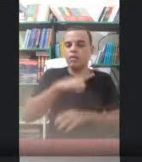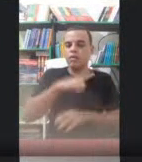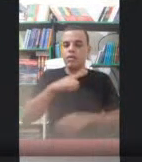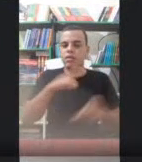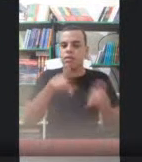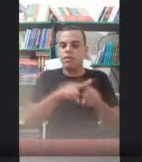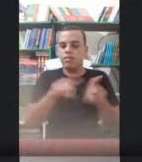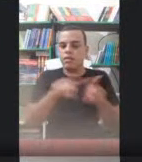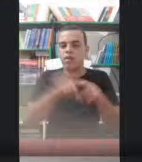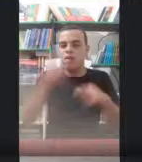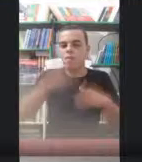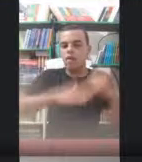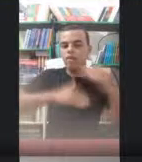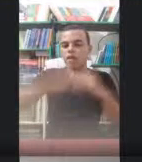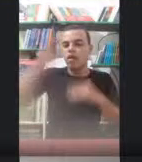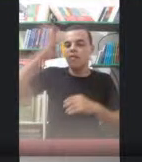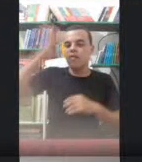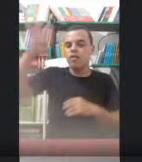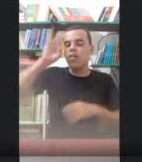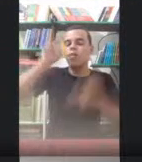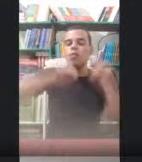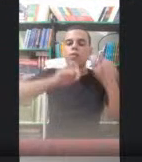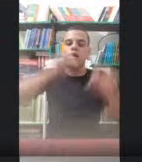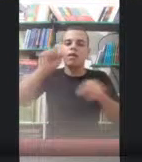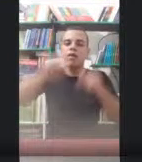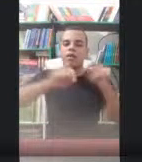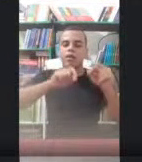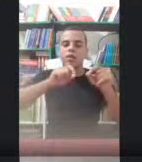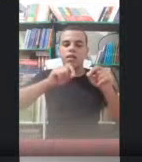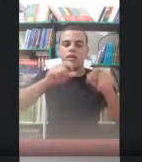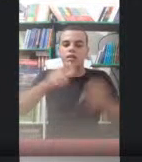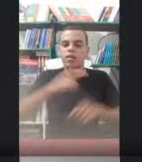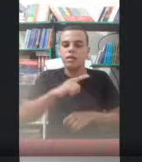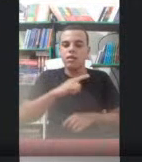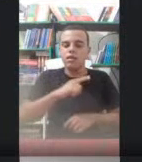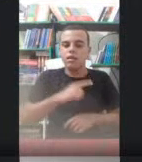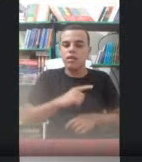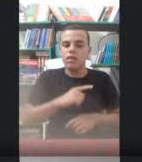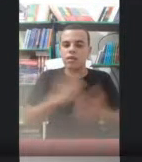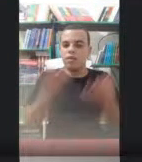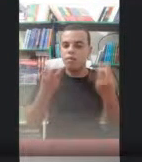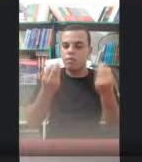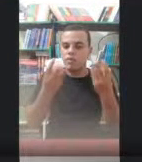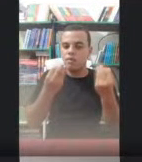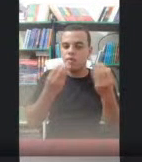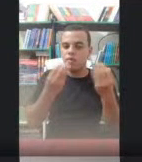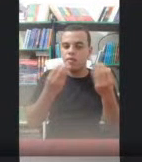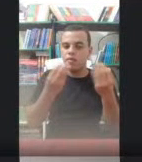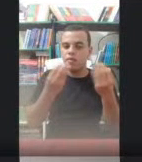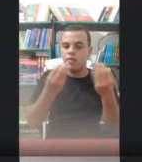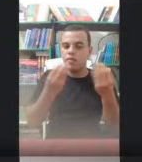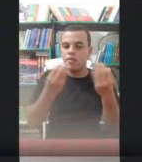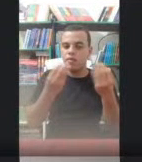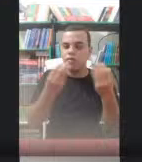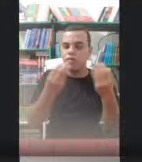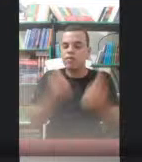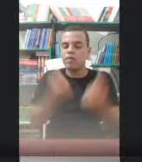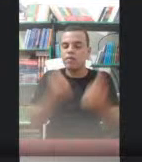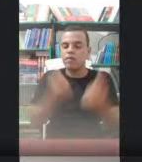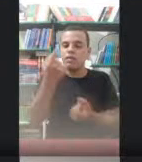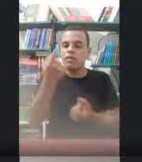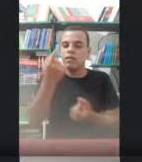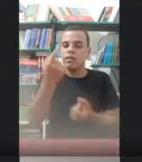a refletirem a inexistência, muitas vezes, do perigo relacionado à anafilaxia, né, que é o